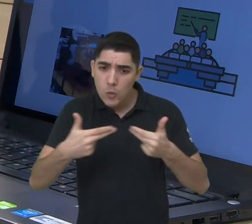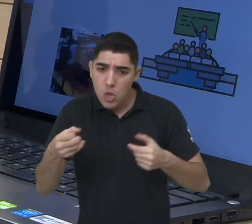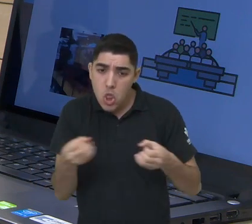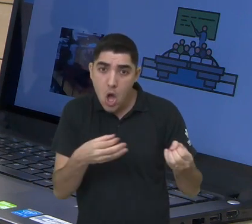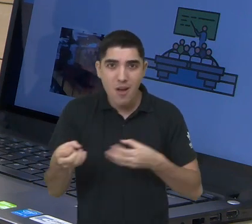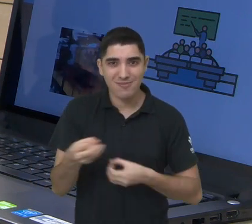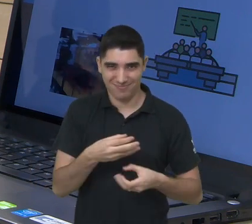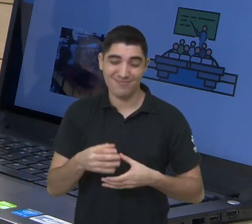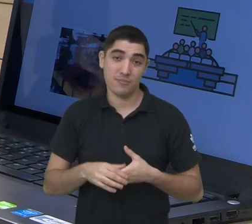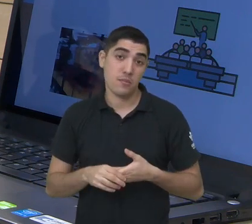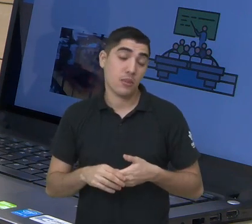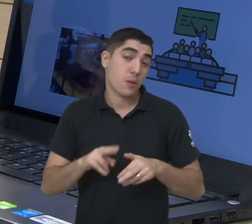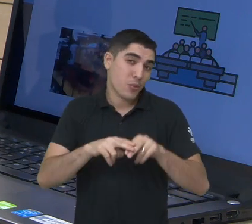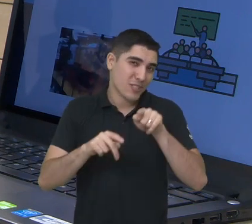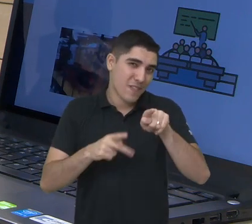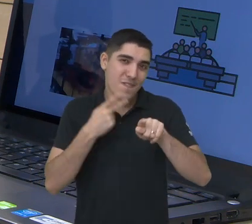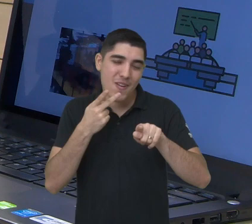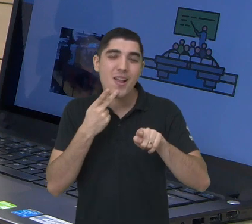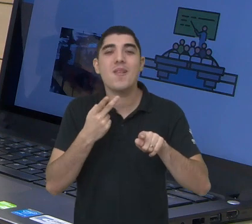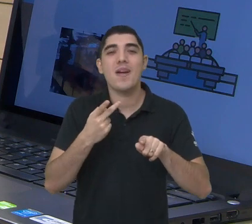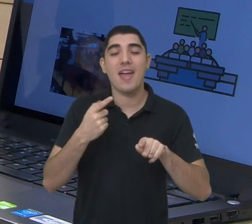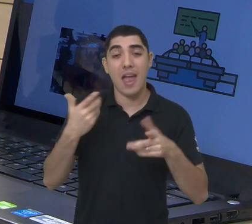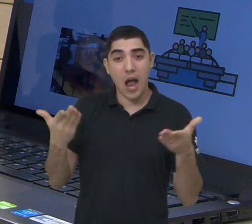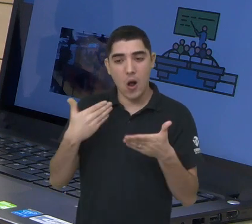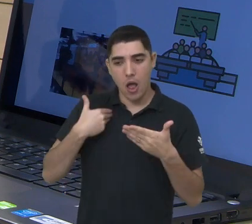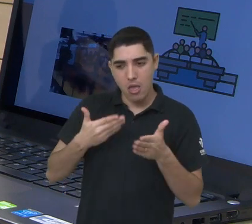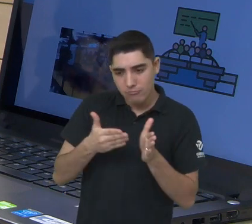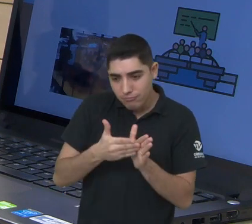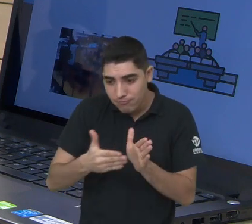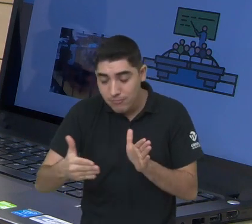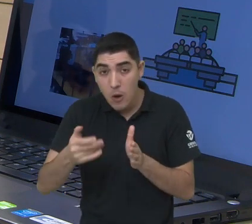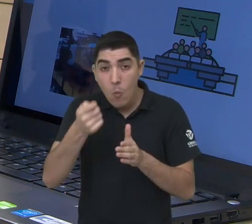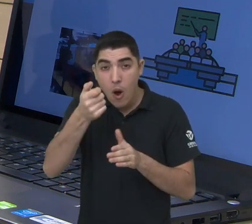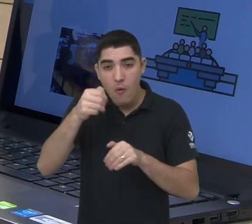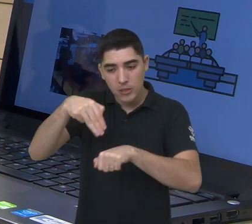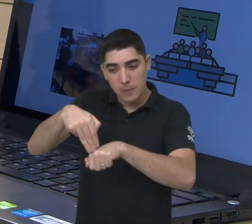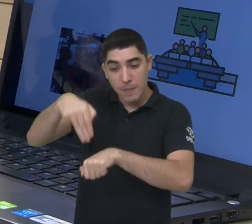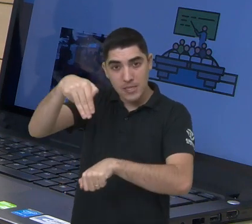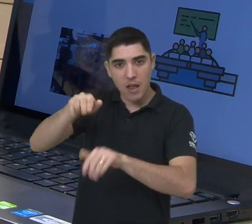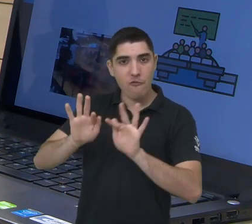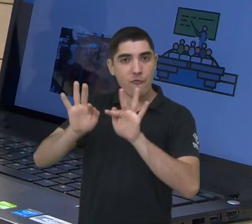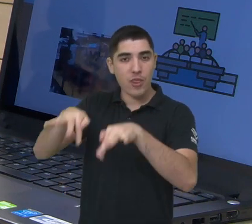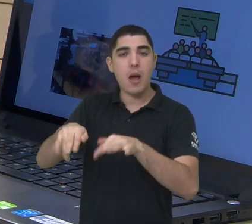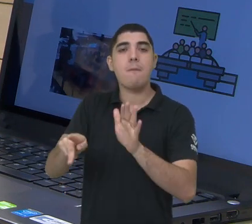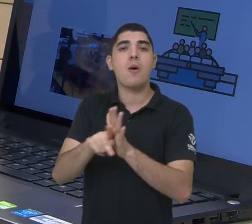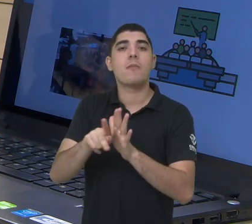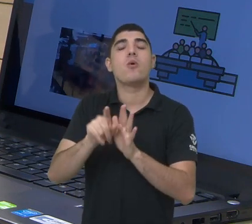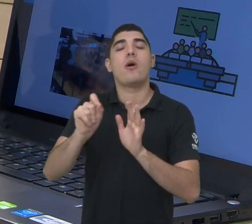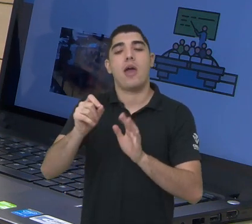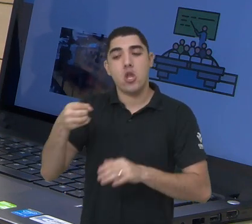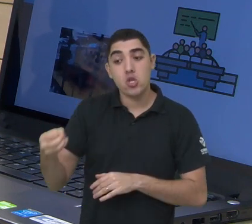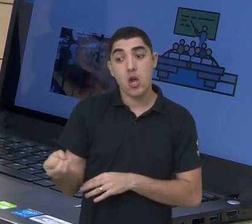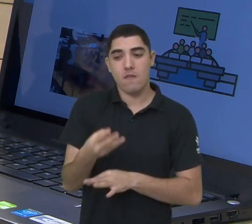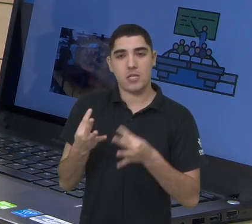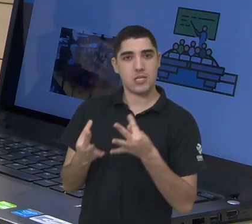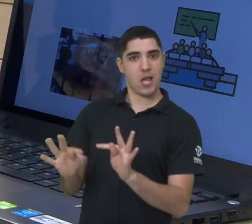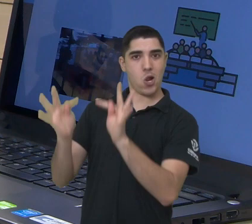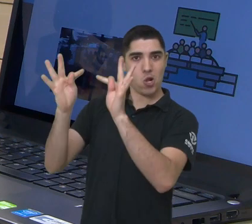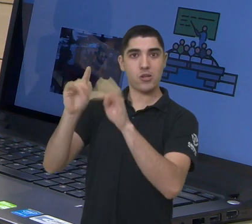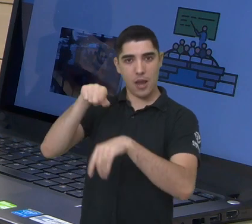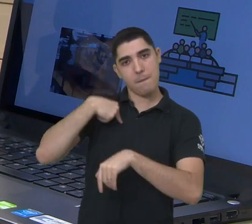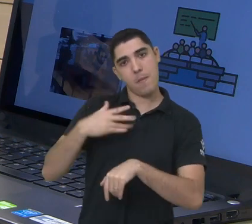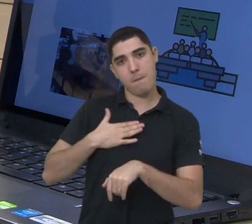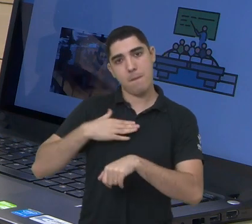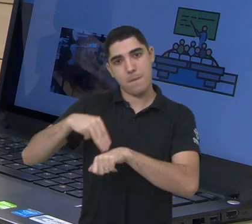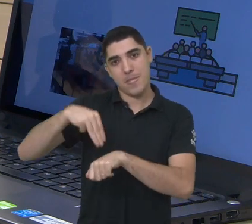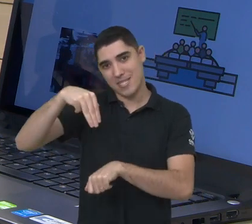você mencionou, realmente eu estou aí na reta final da conclusão de um mestrado em inovação tecnológica, né? Então, apesar